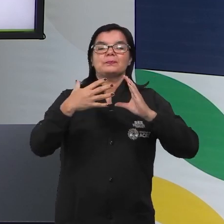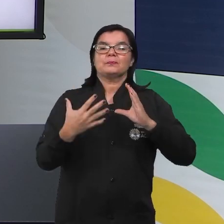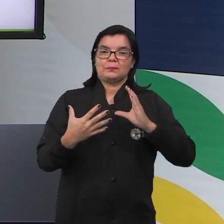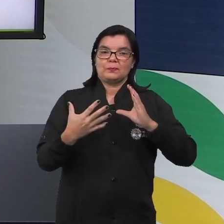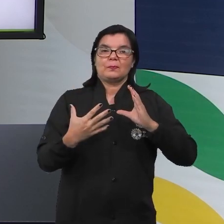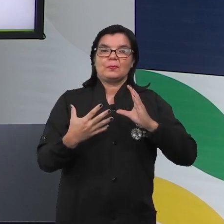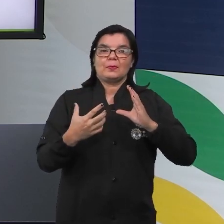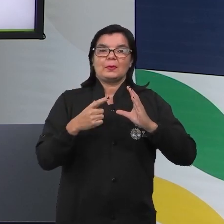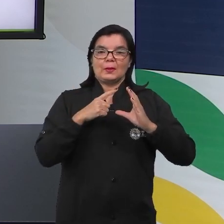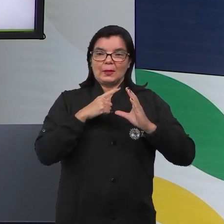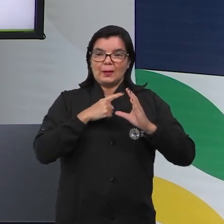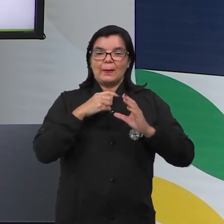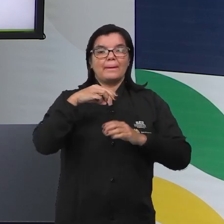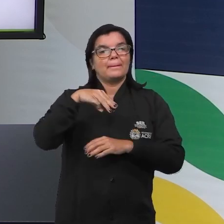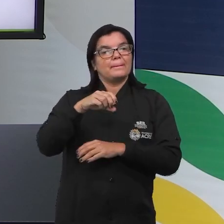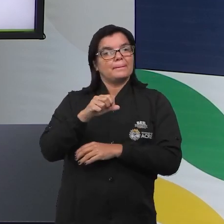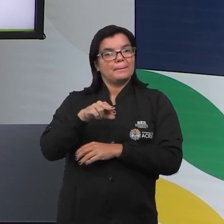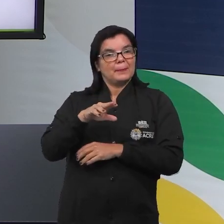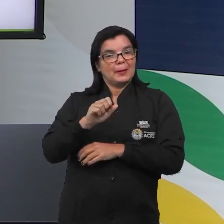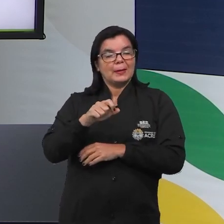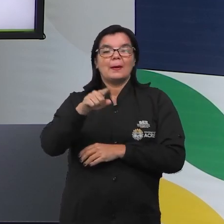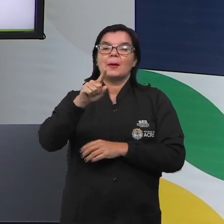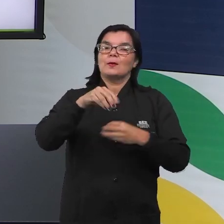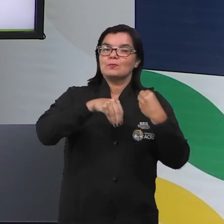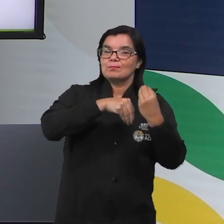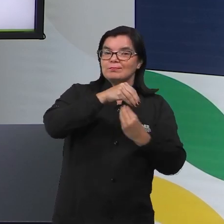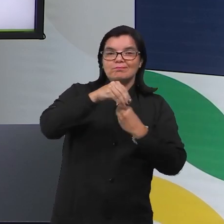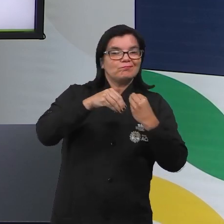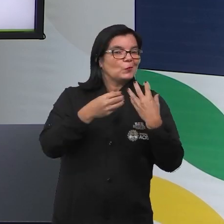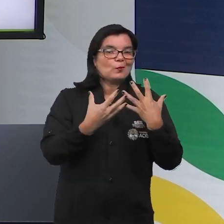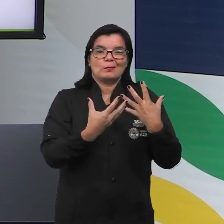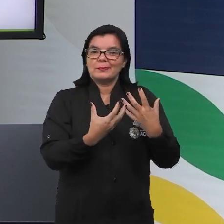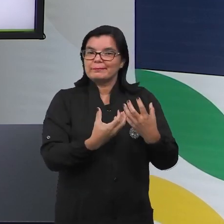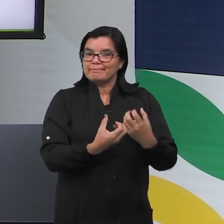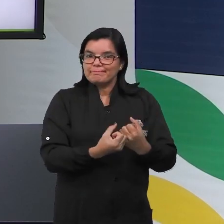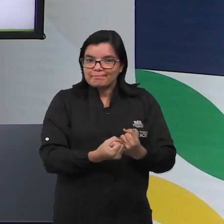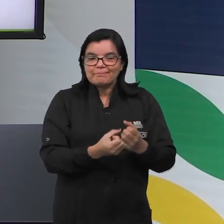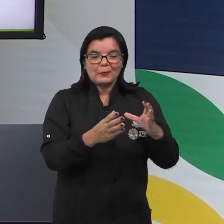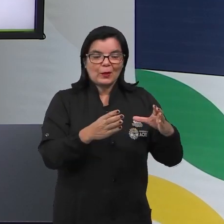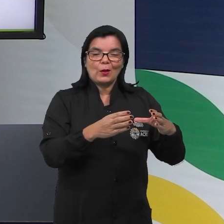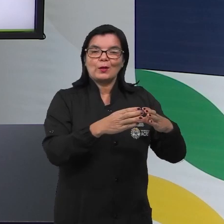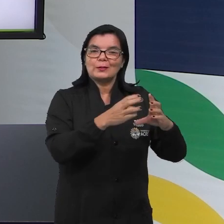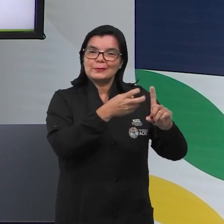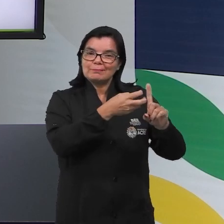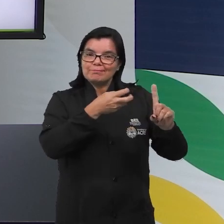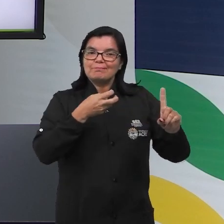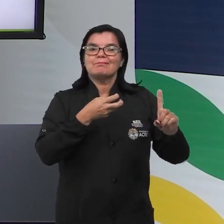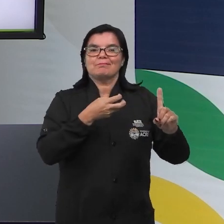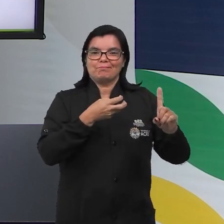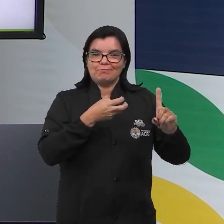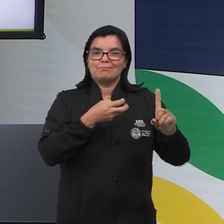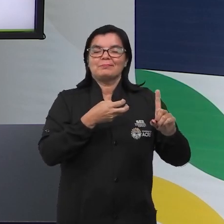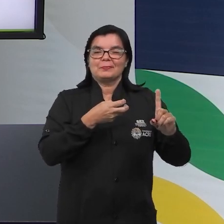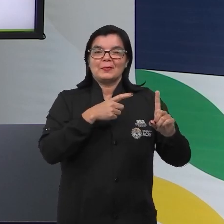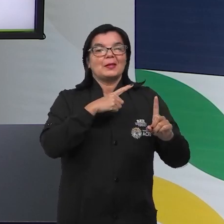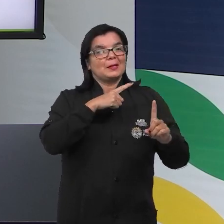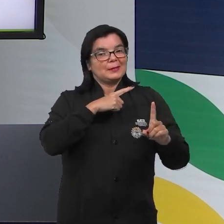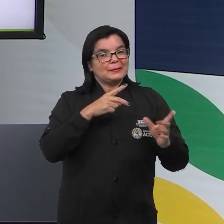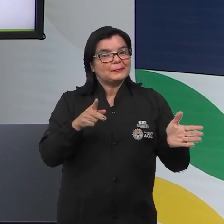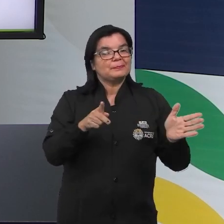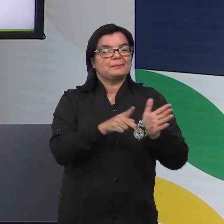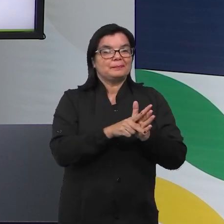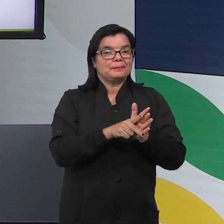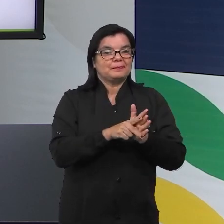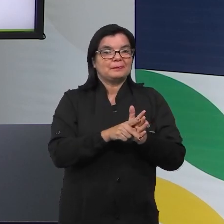caracterizam ali a Marabá mestiça, que não é aceita na comunidade ali, na tribo que ela